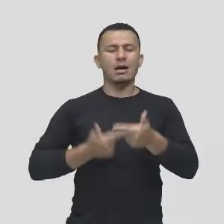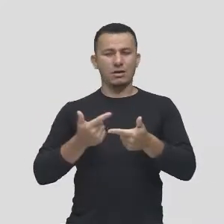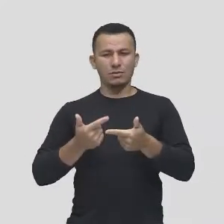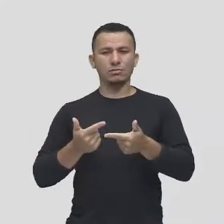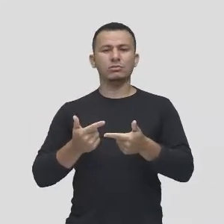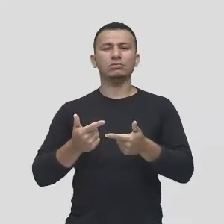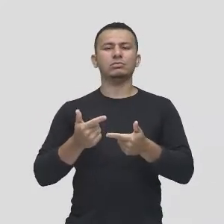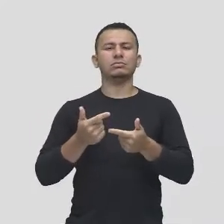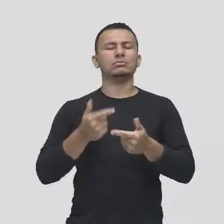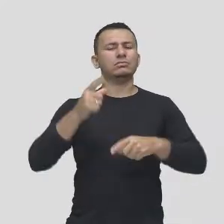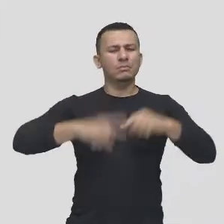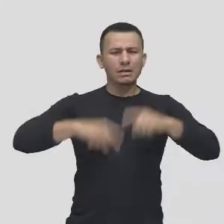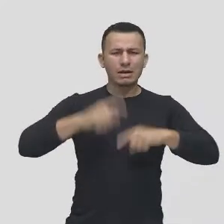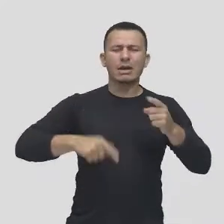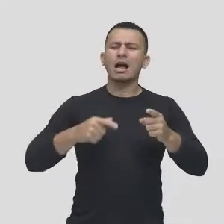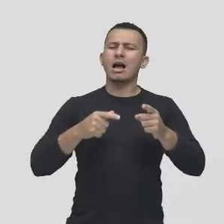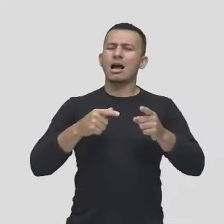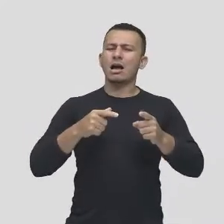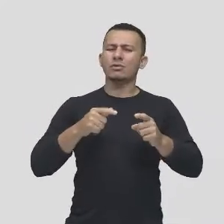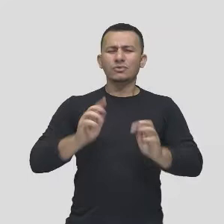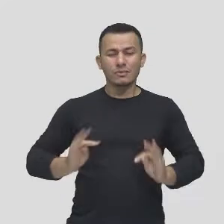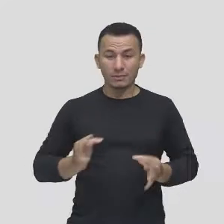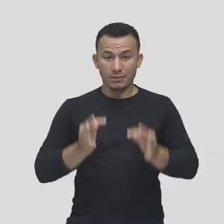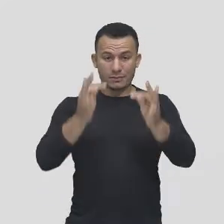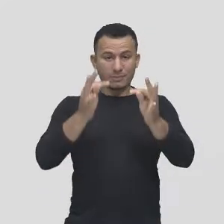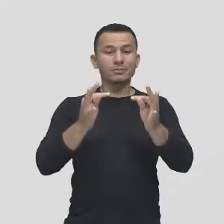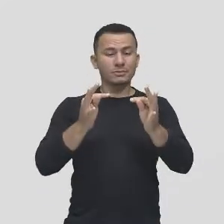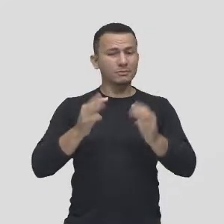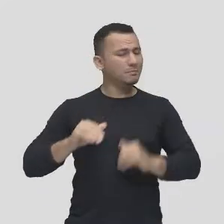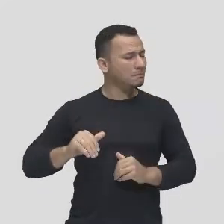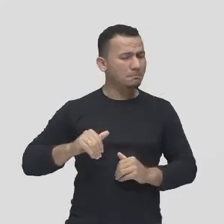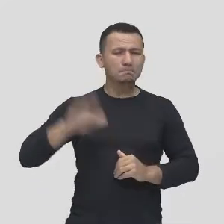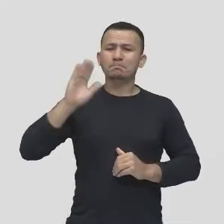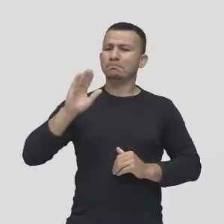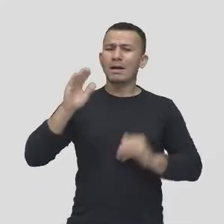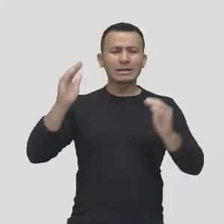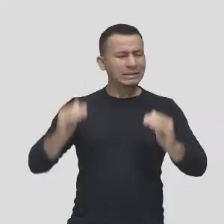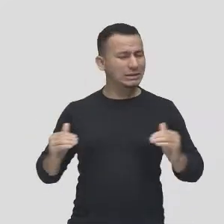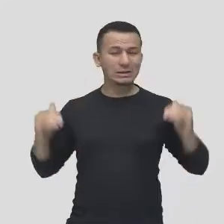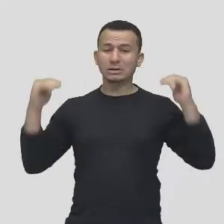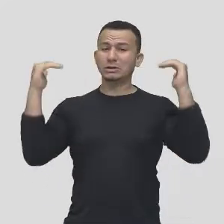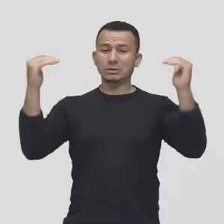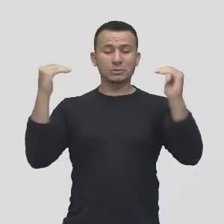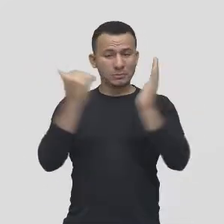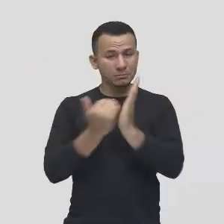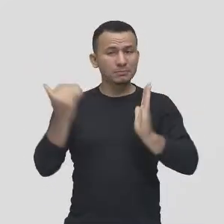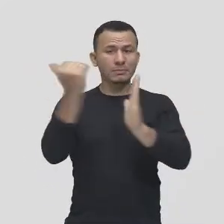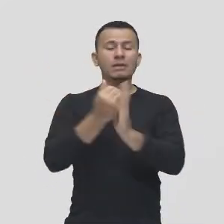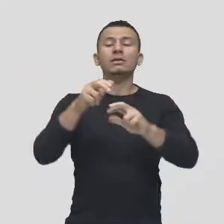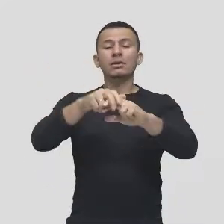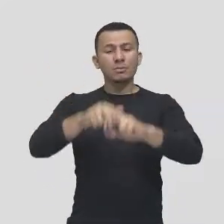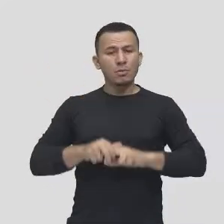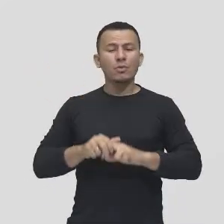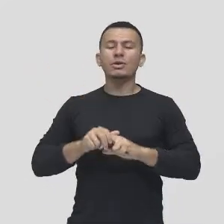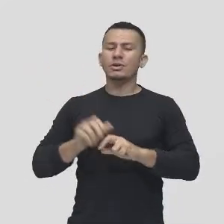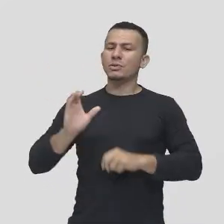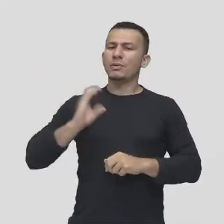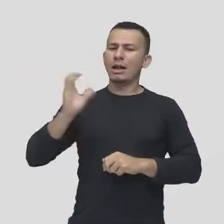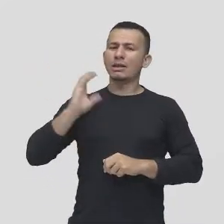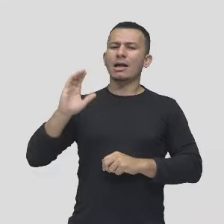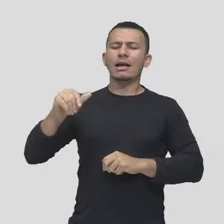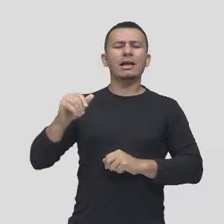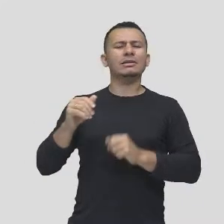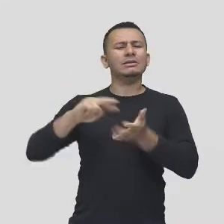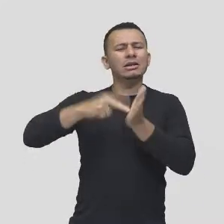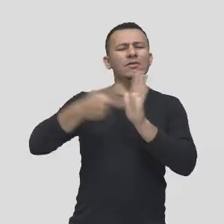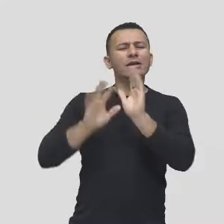de mercadorias, de serviços, de tecnologias muito alta, ok, pessoal? E isso faz com que ele se segure cada vez